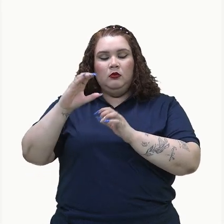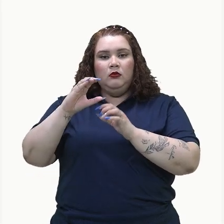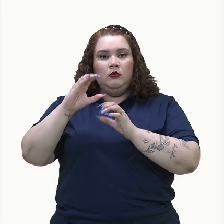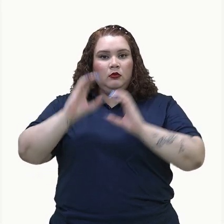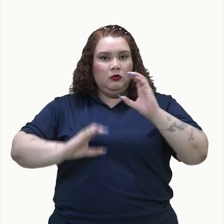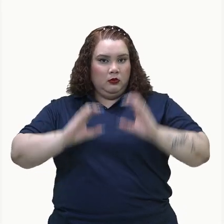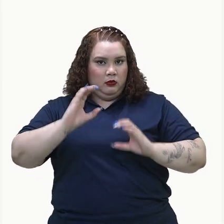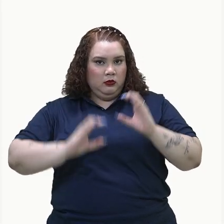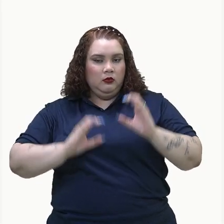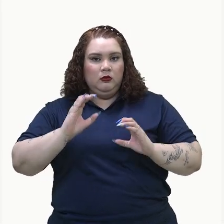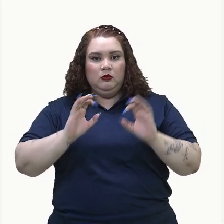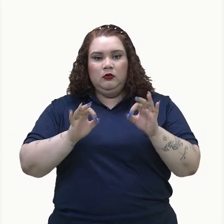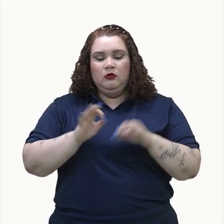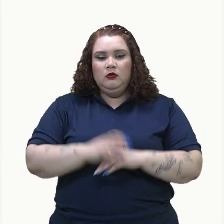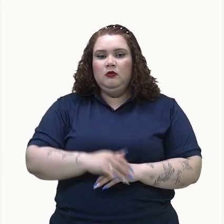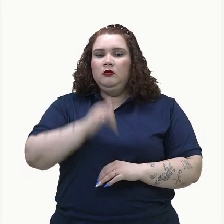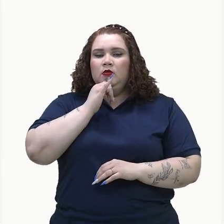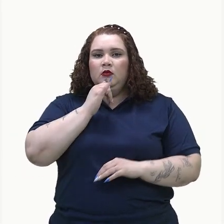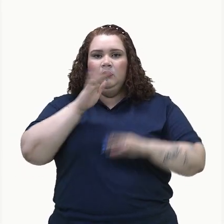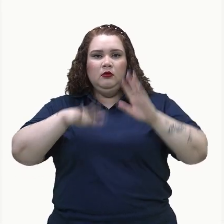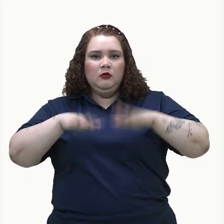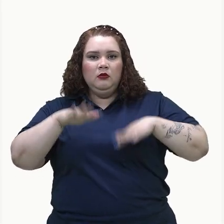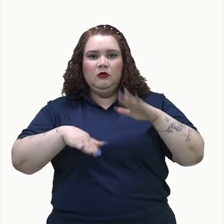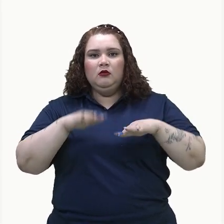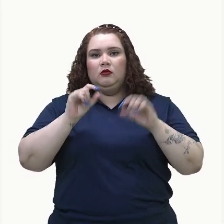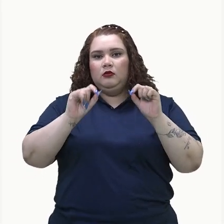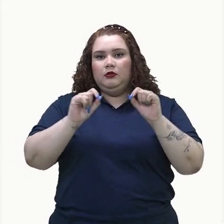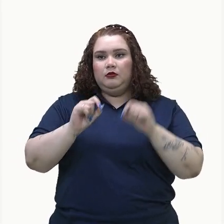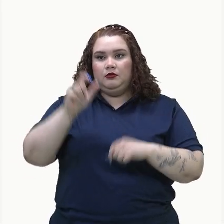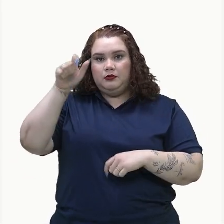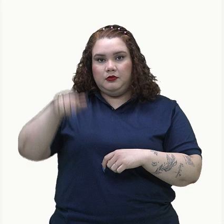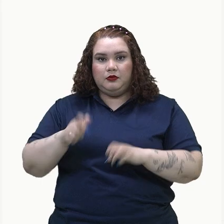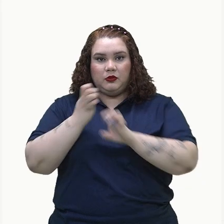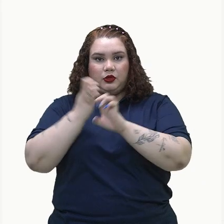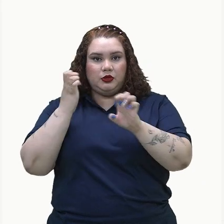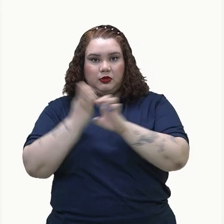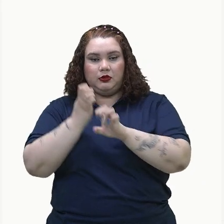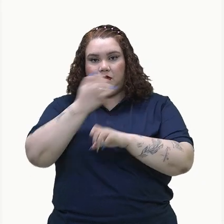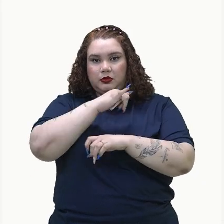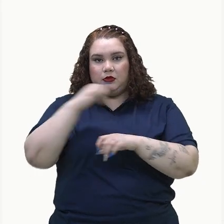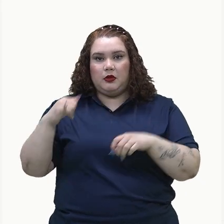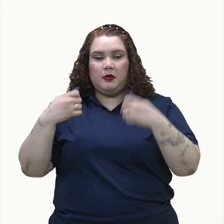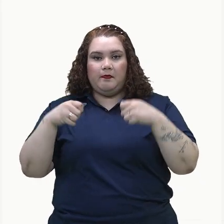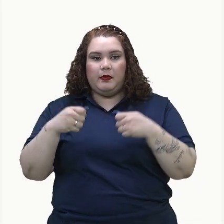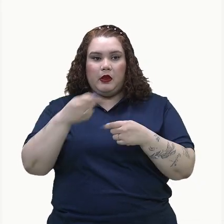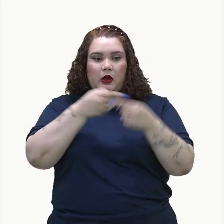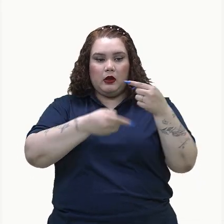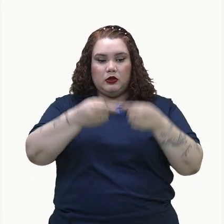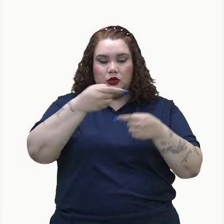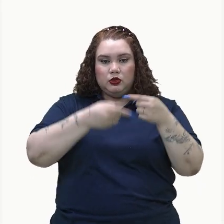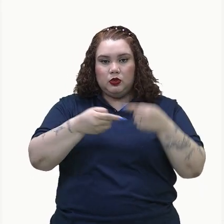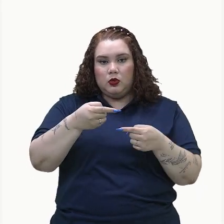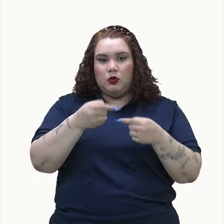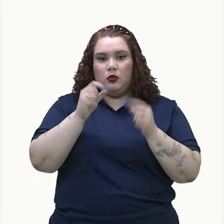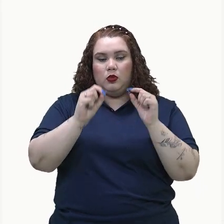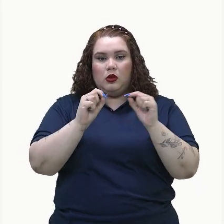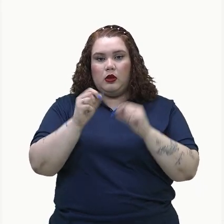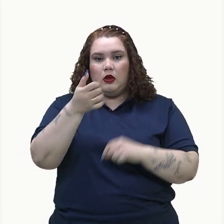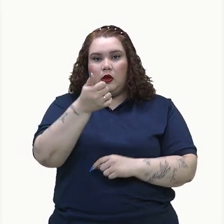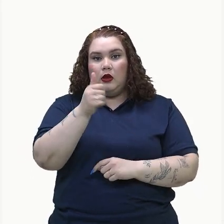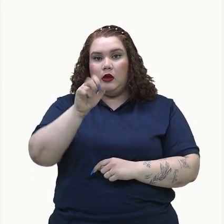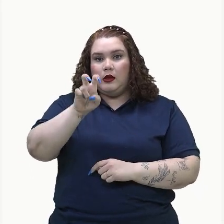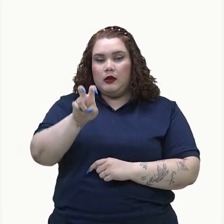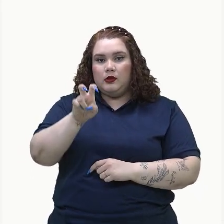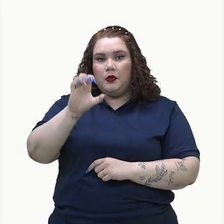porque, às vezes, olha só, às vezes o engenheiro eletrônico ele precisa lá de um resistor que seja de 15 ohms.